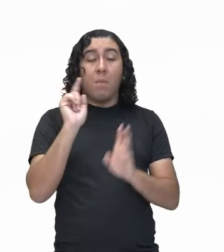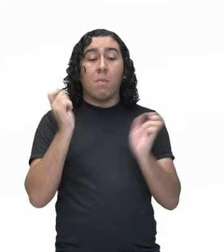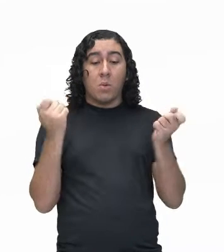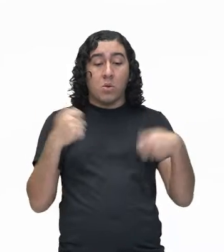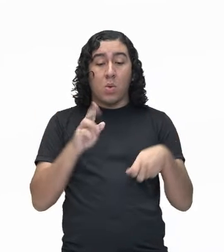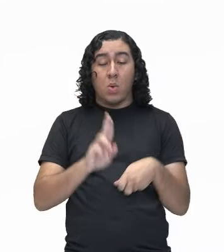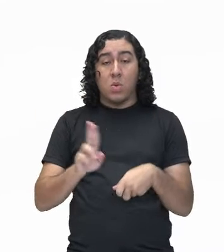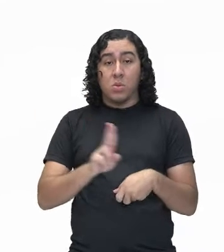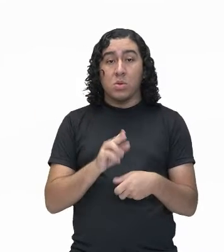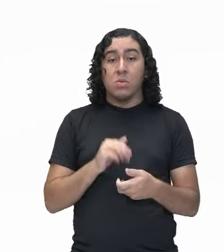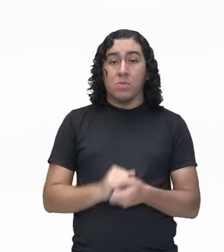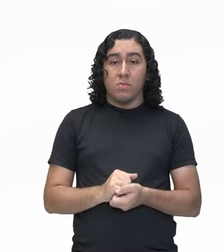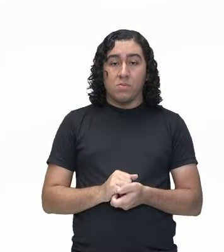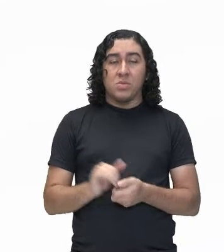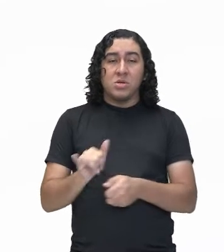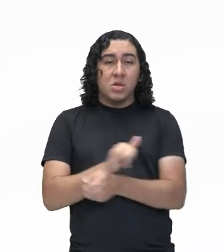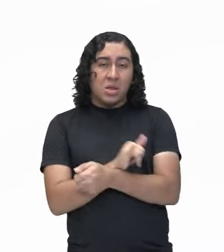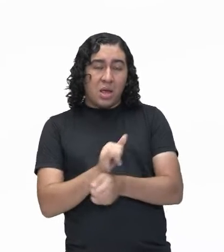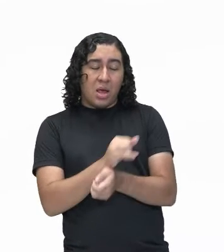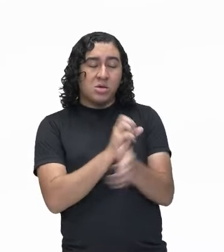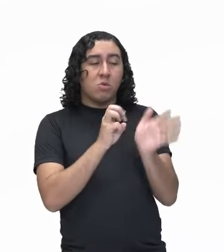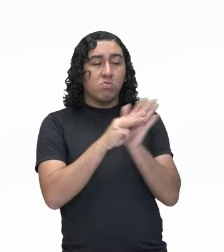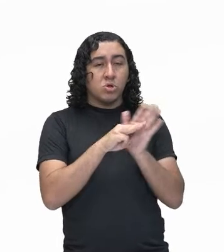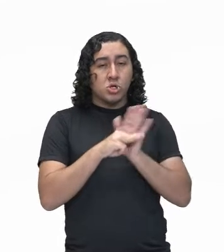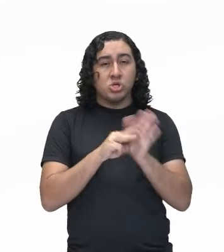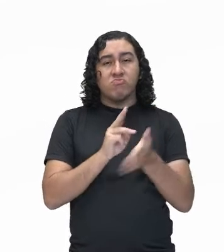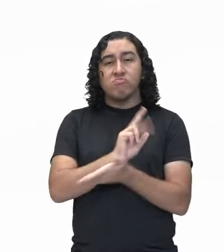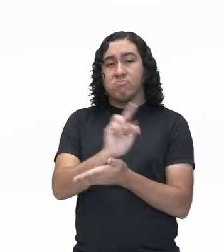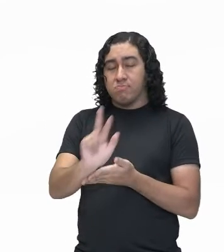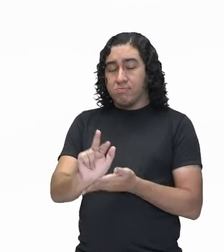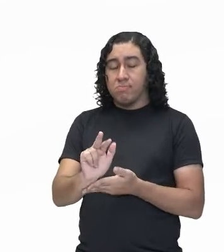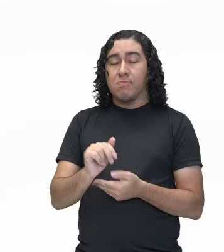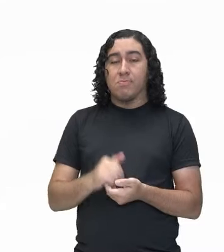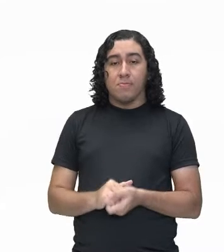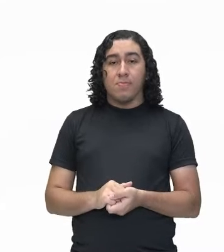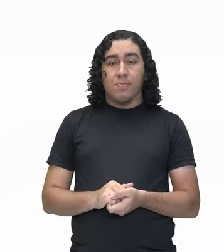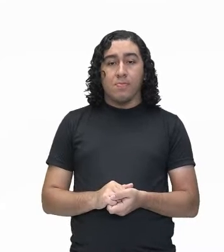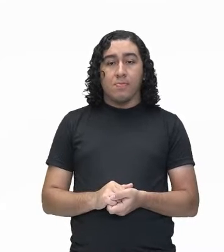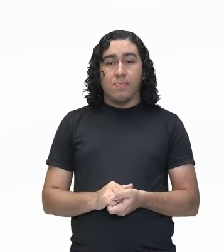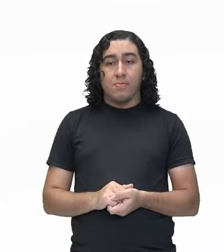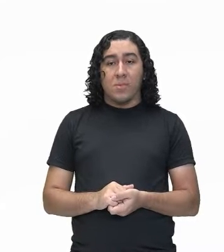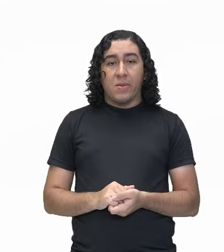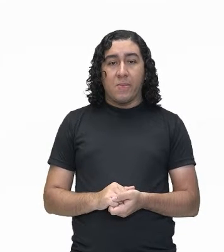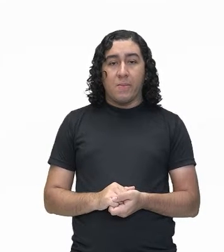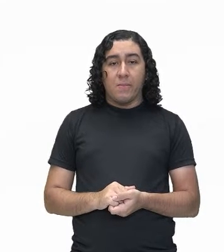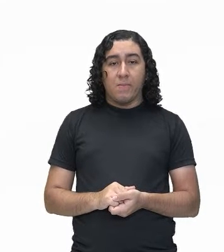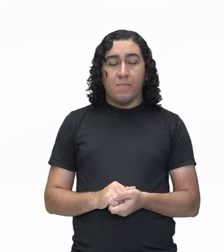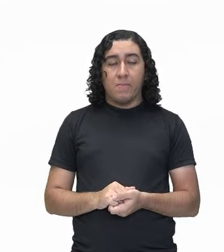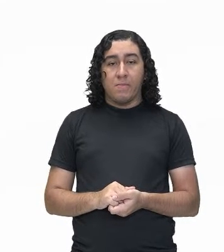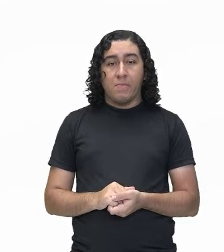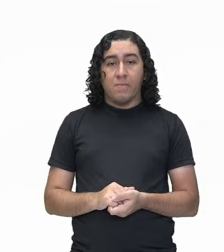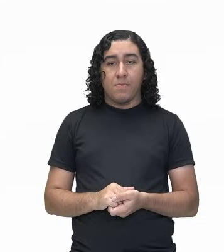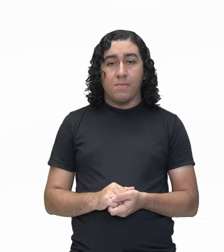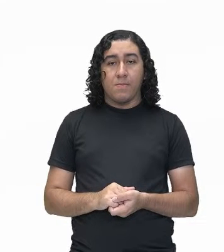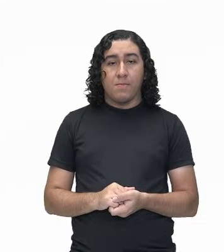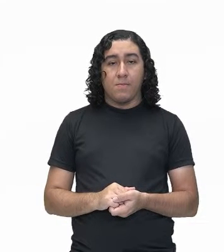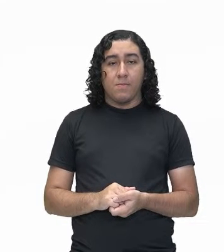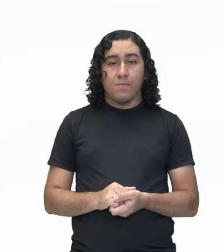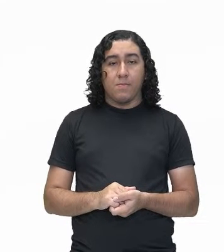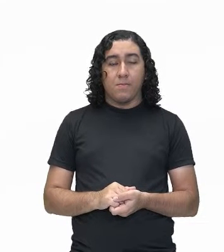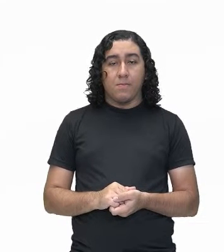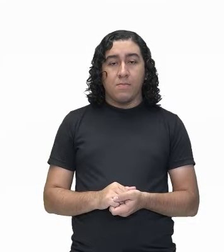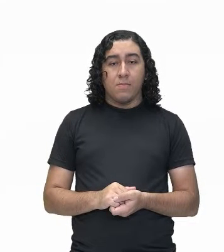técnicas e mecanismos muito diversos. Então, se nós viajarmos